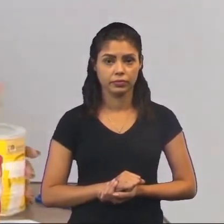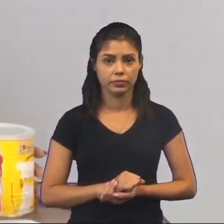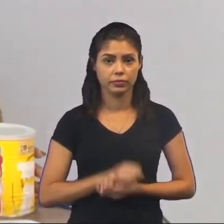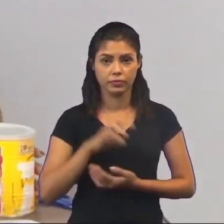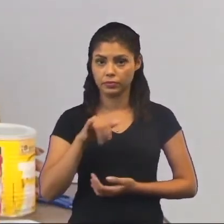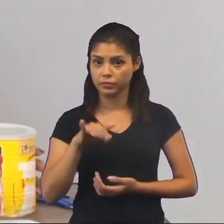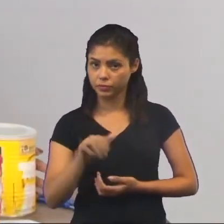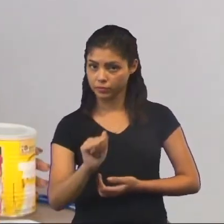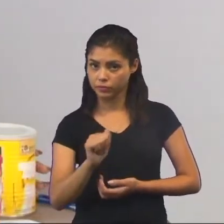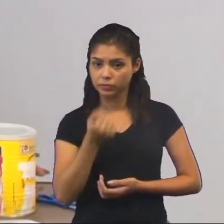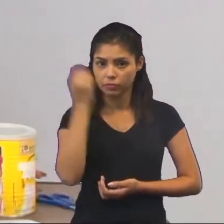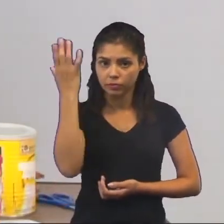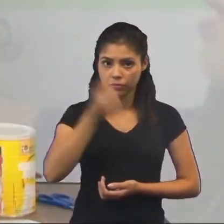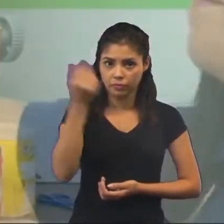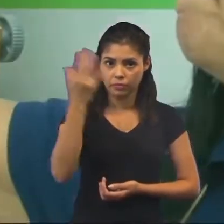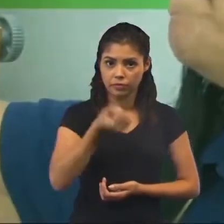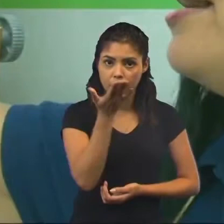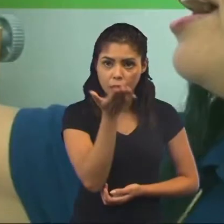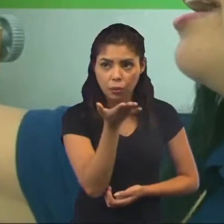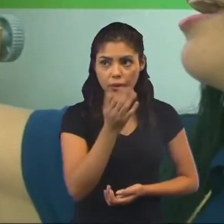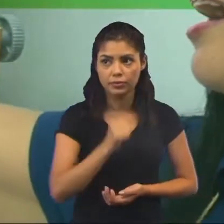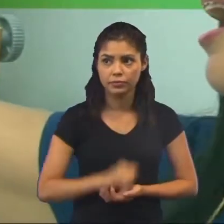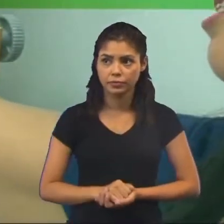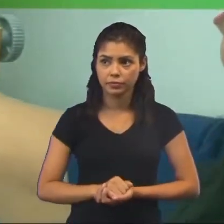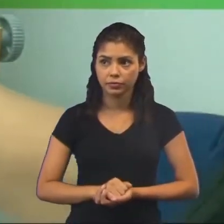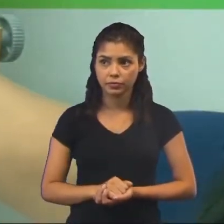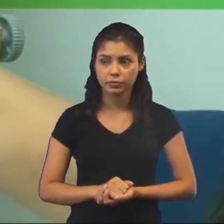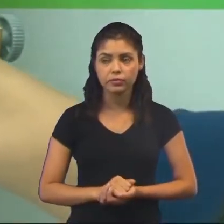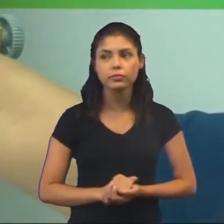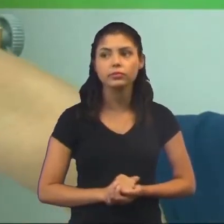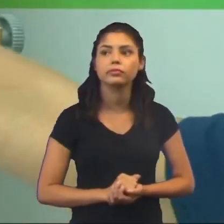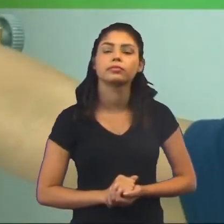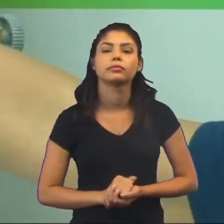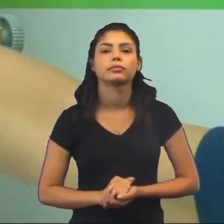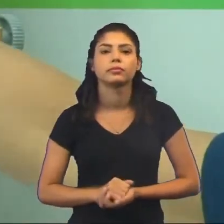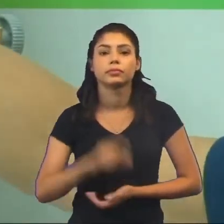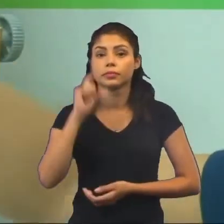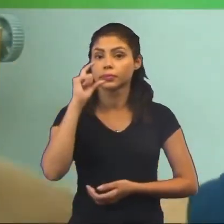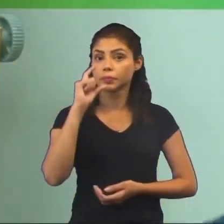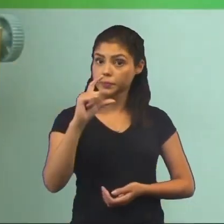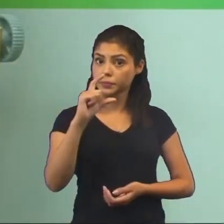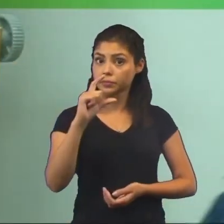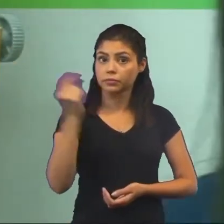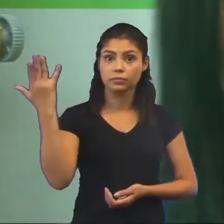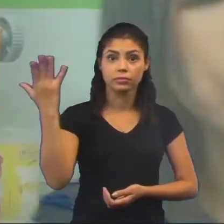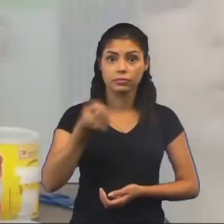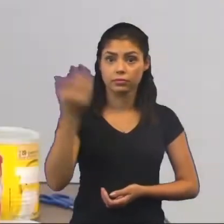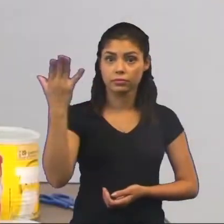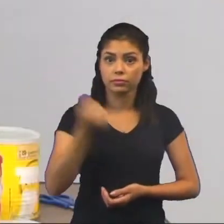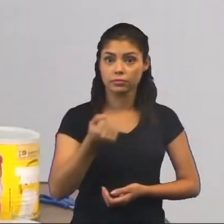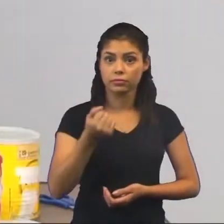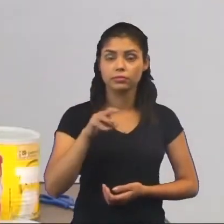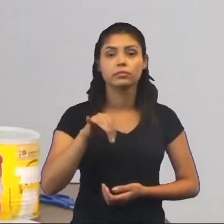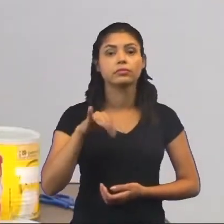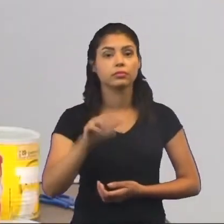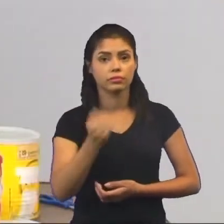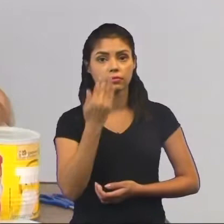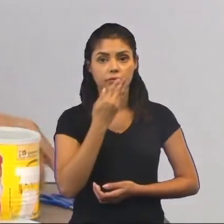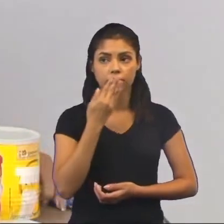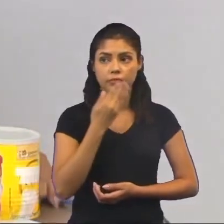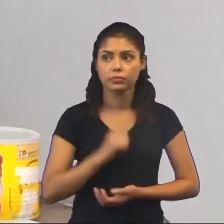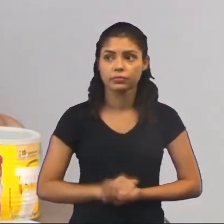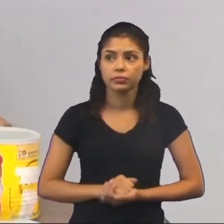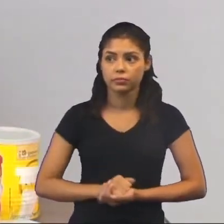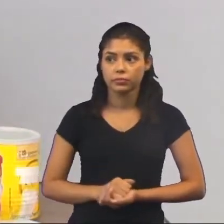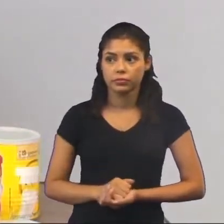Meia lata de leite em pó, meia caixa de leite condensado, tá? Olha aqui,